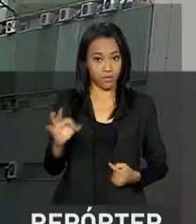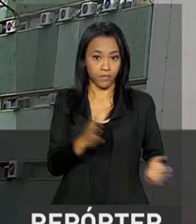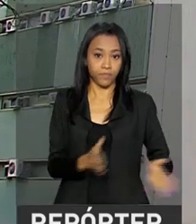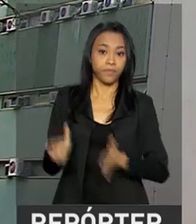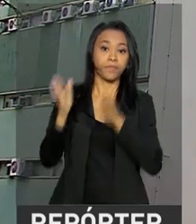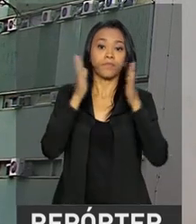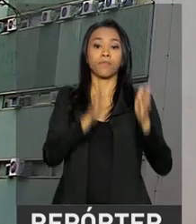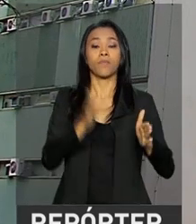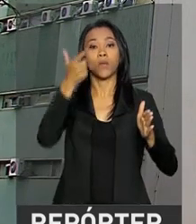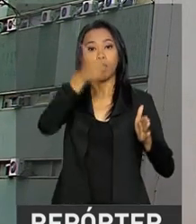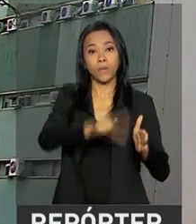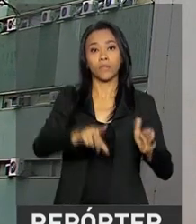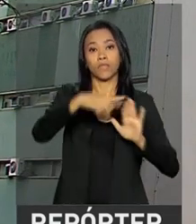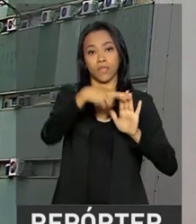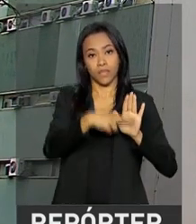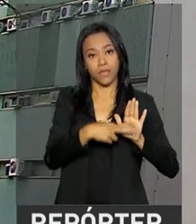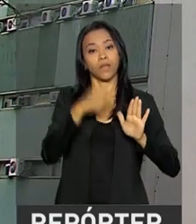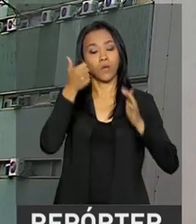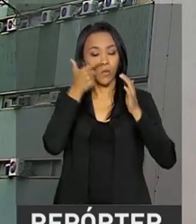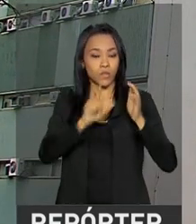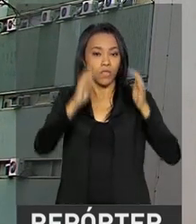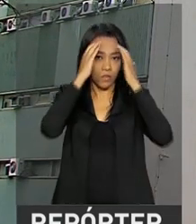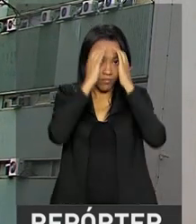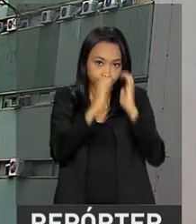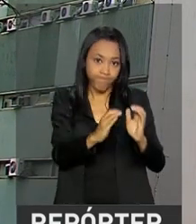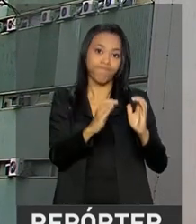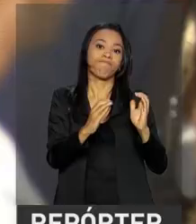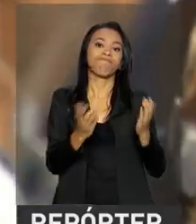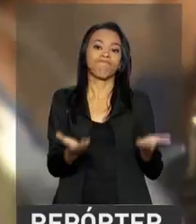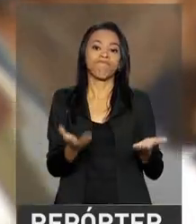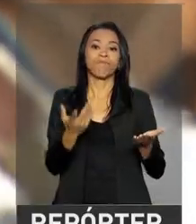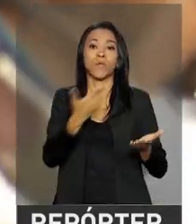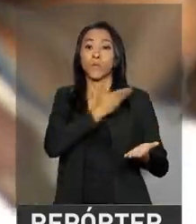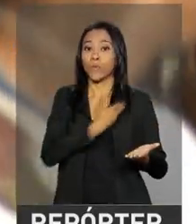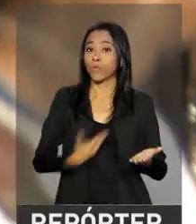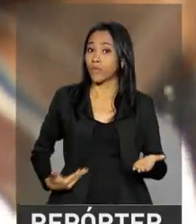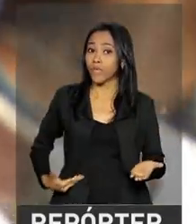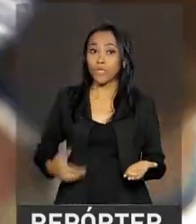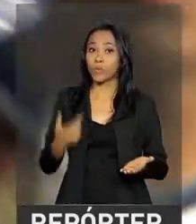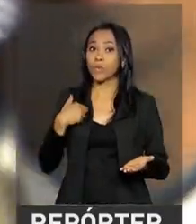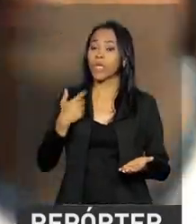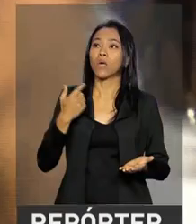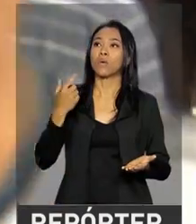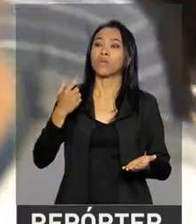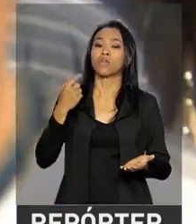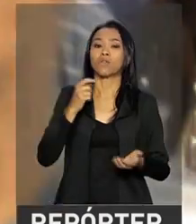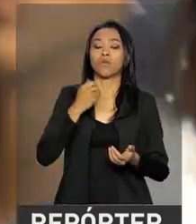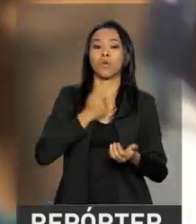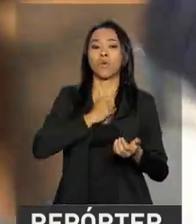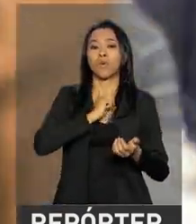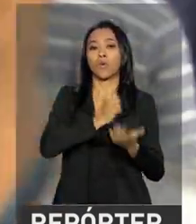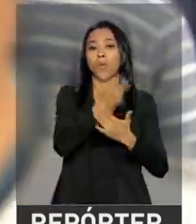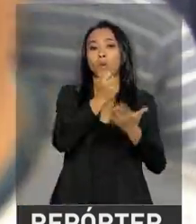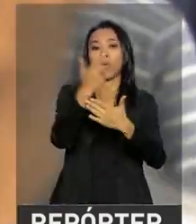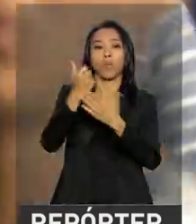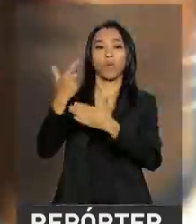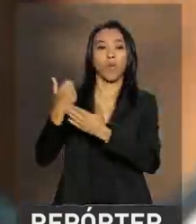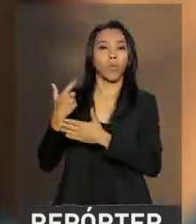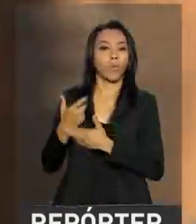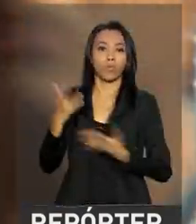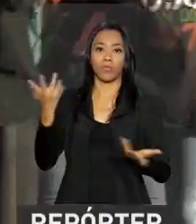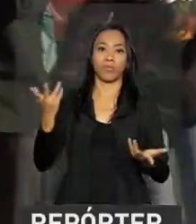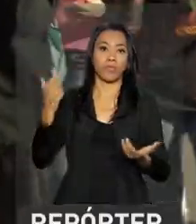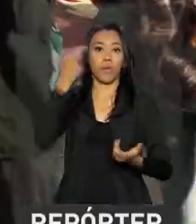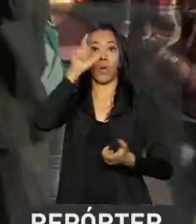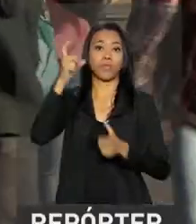regra de ouro também foi cumprida, ou seja, o governo não contraiu dívidas para pagar despesas como salário